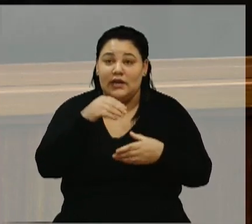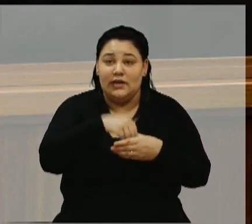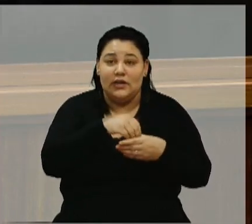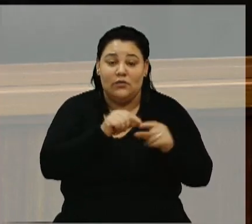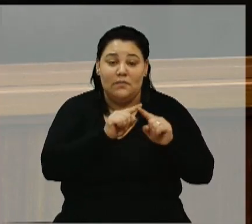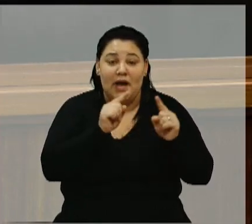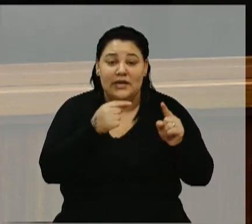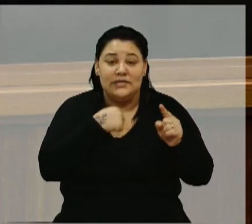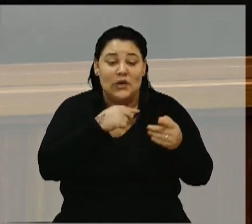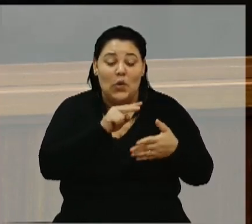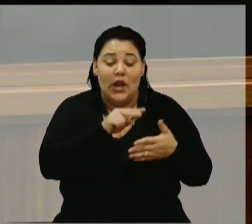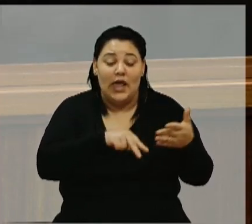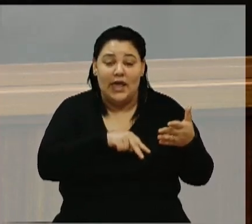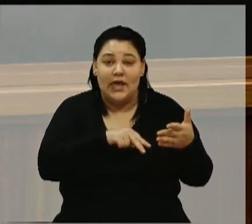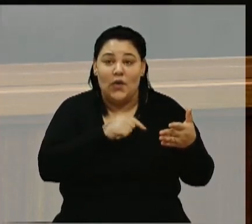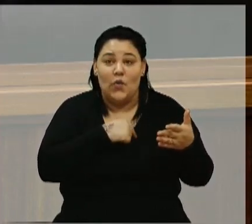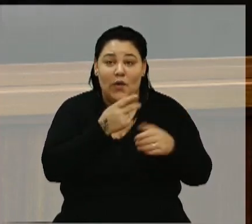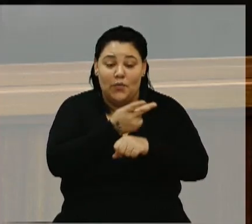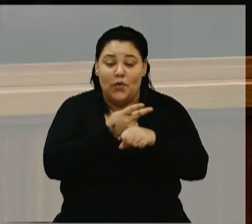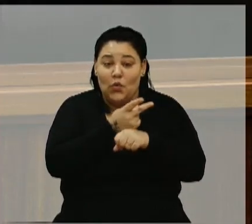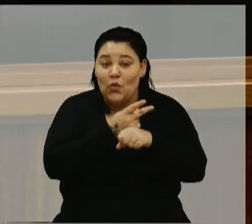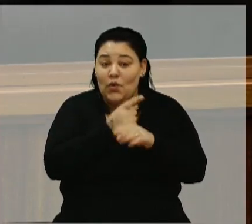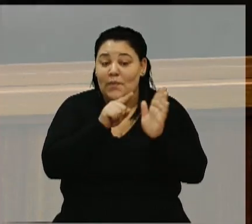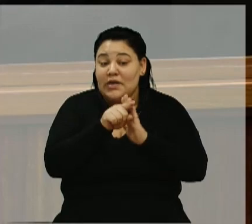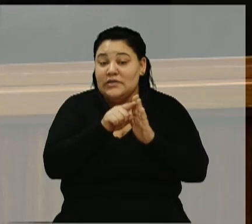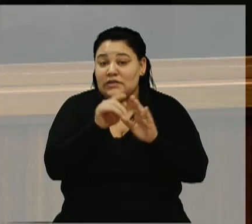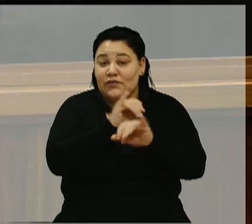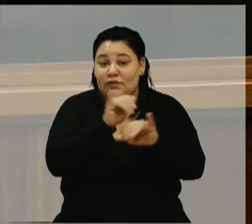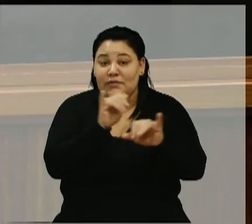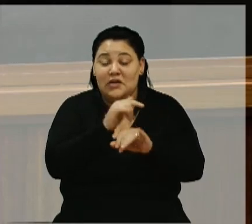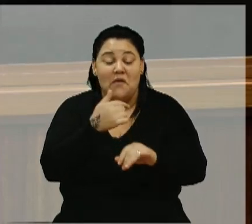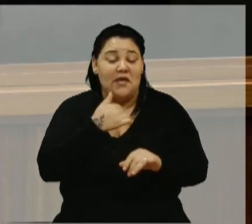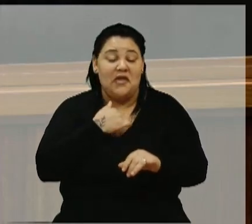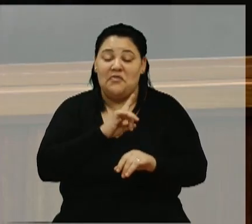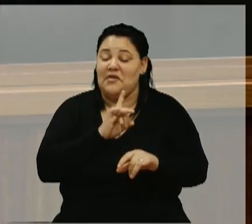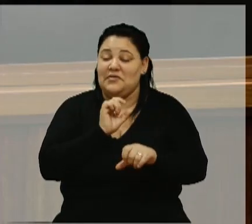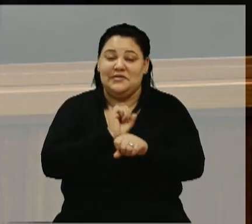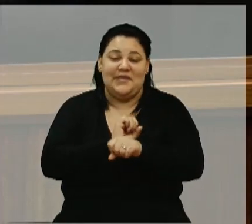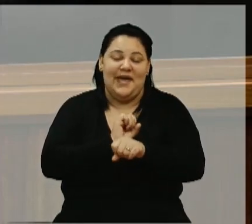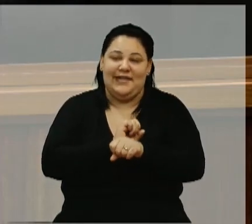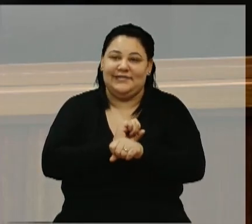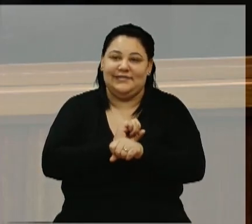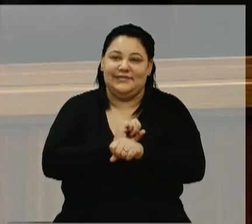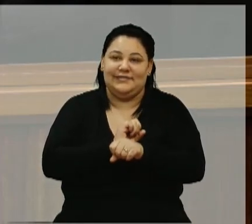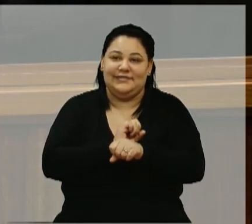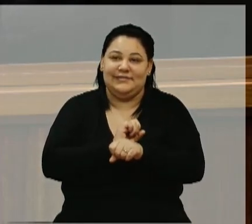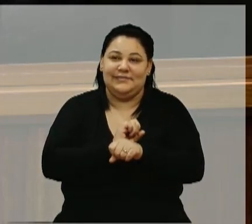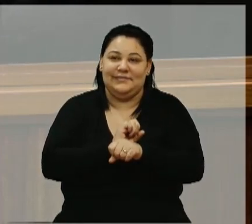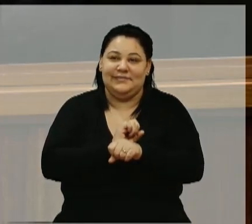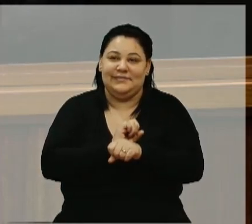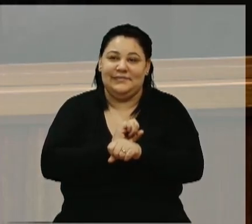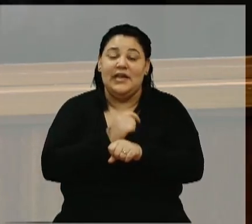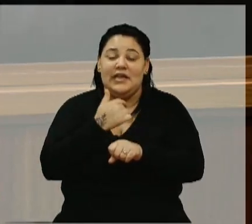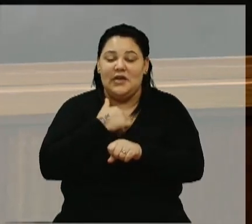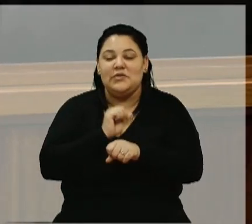leio, para isso, eu vou atrás de informação, e eu não espero menos de um ministro do